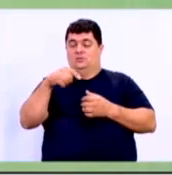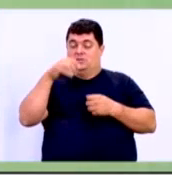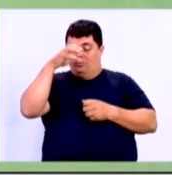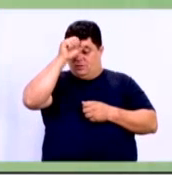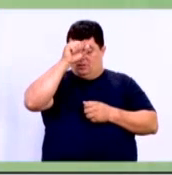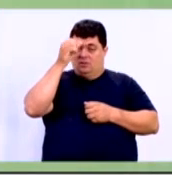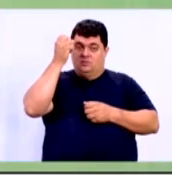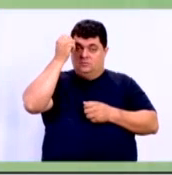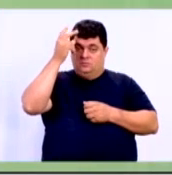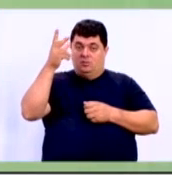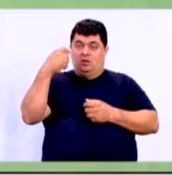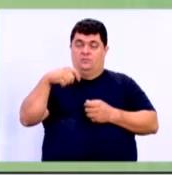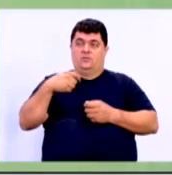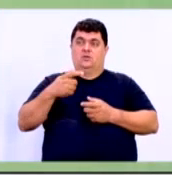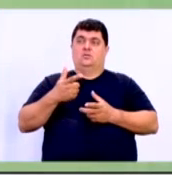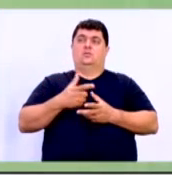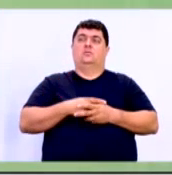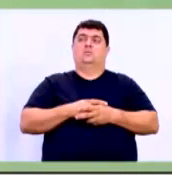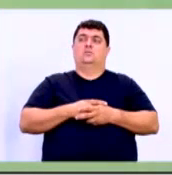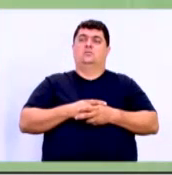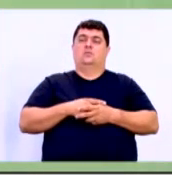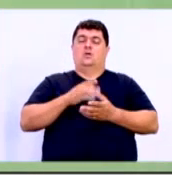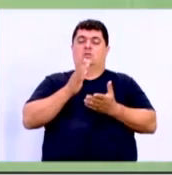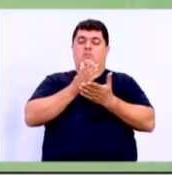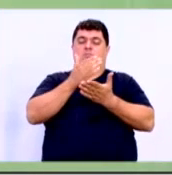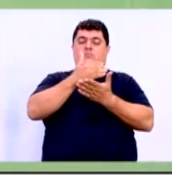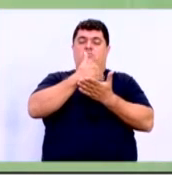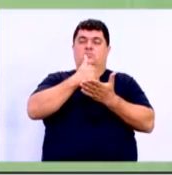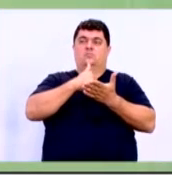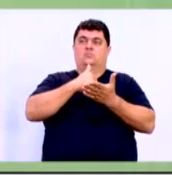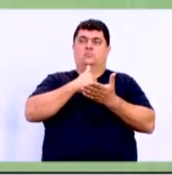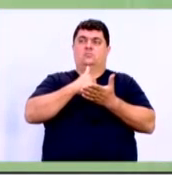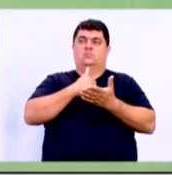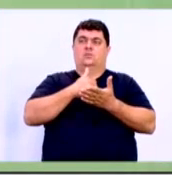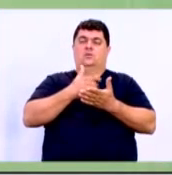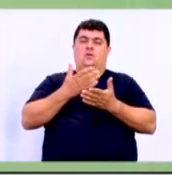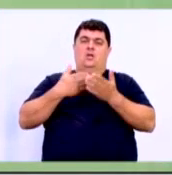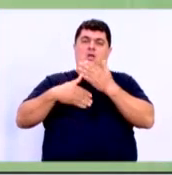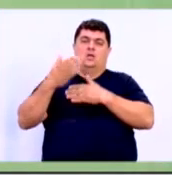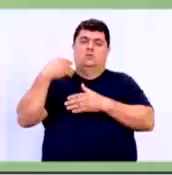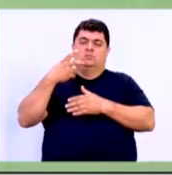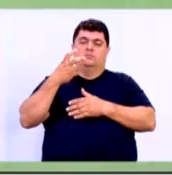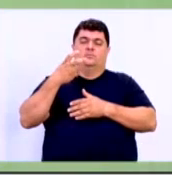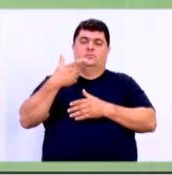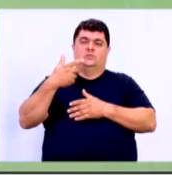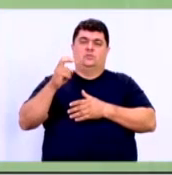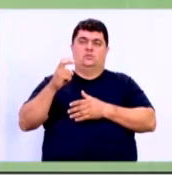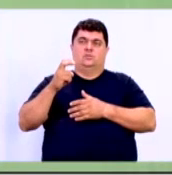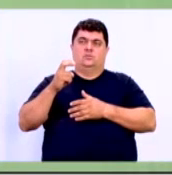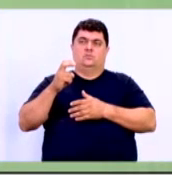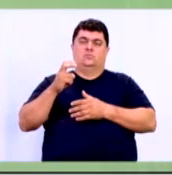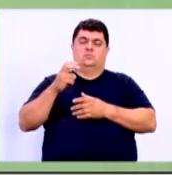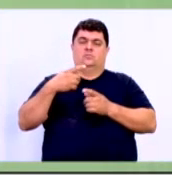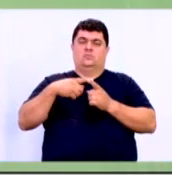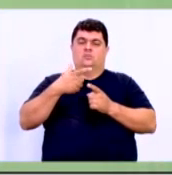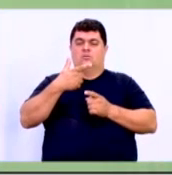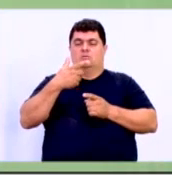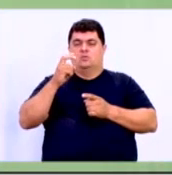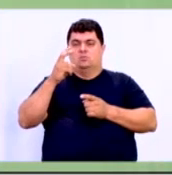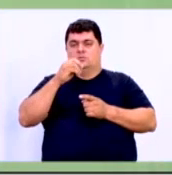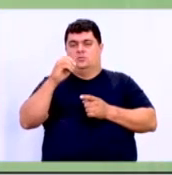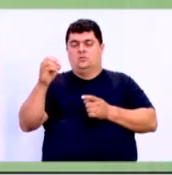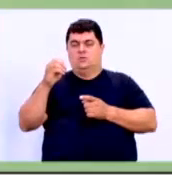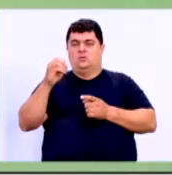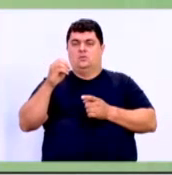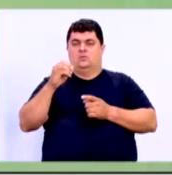aprender. É o que chama isso aqui? Rateio. Era 25 mil custo fixo para 2.500 unidades.